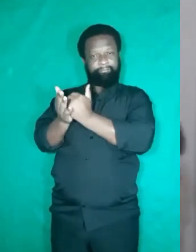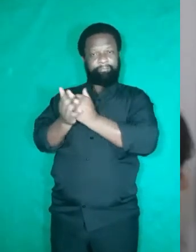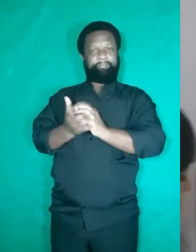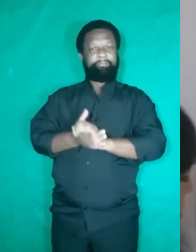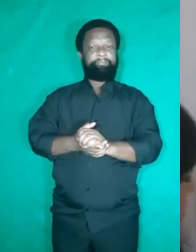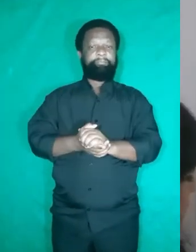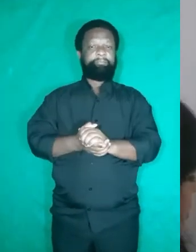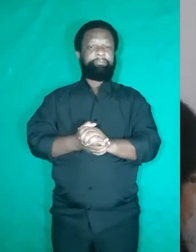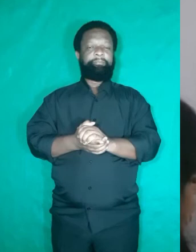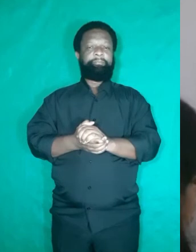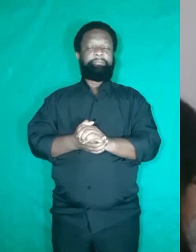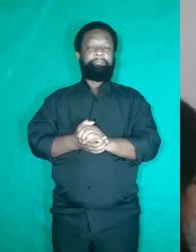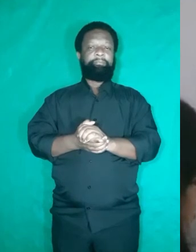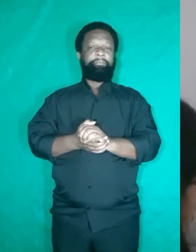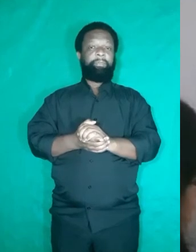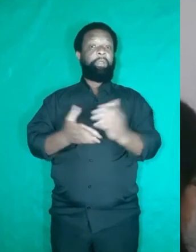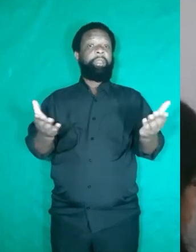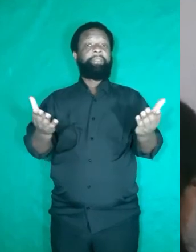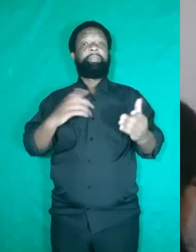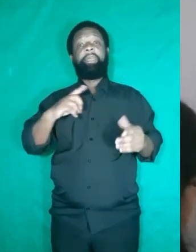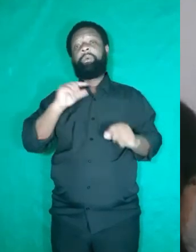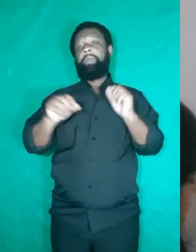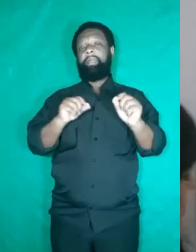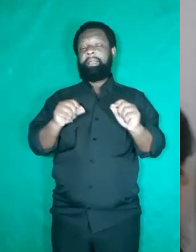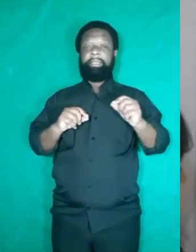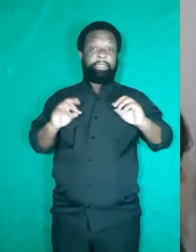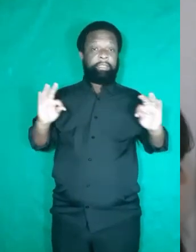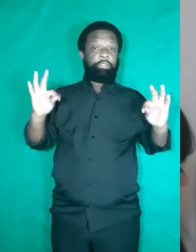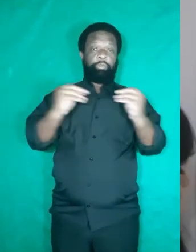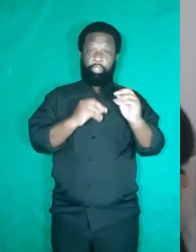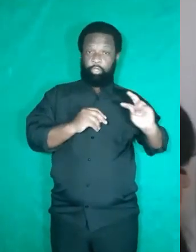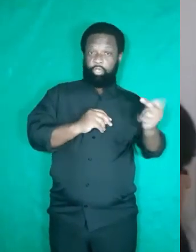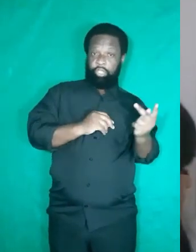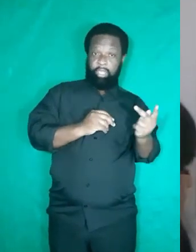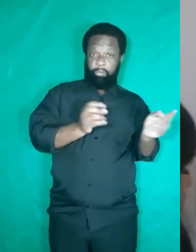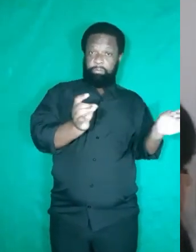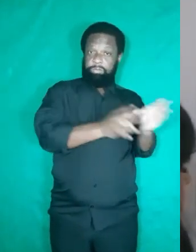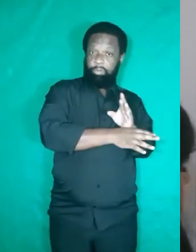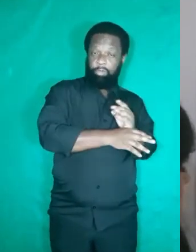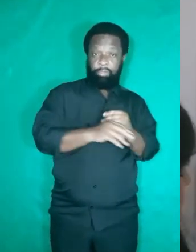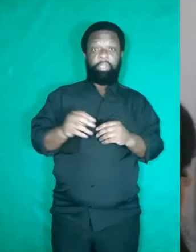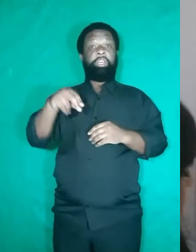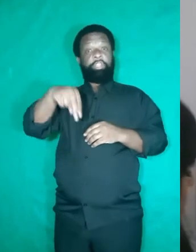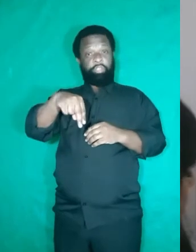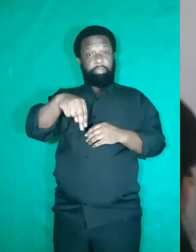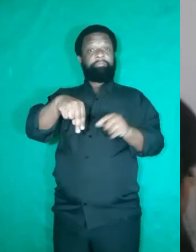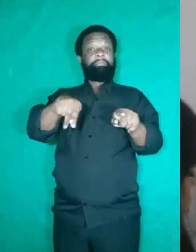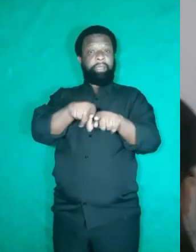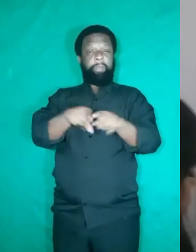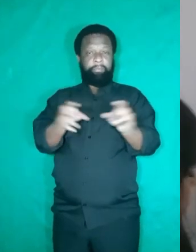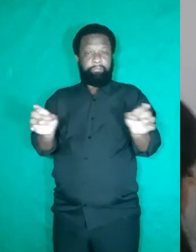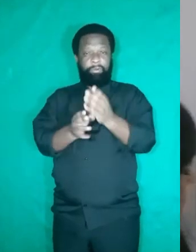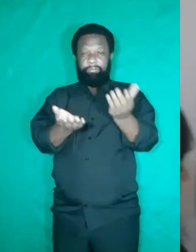nós temos então todos os hidrogênios se estabilizando e o nitrogênio também se estabilizando. Por que